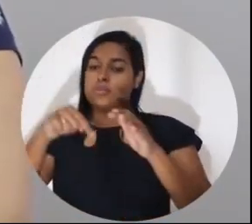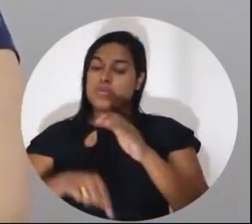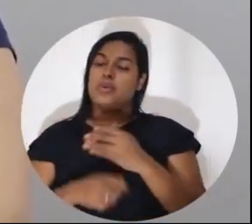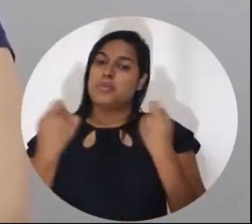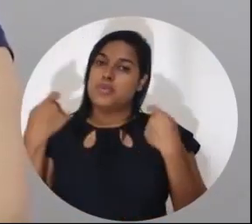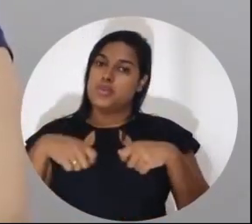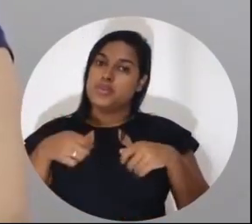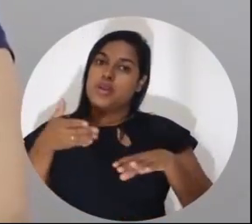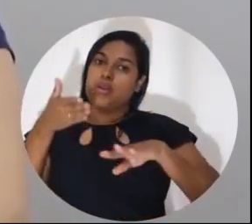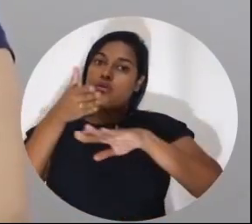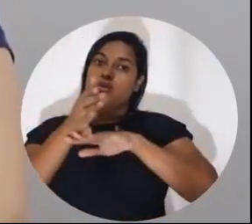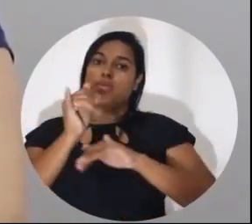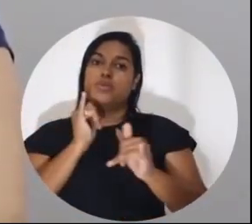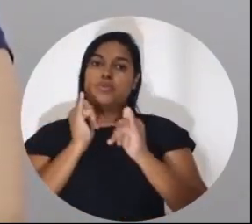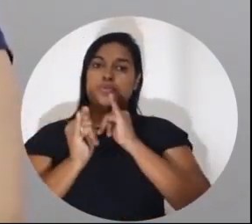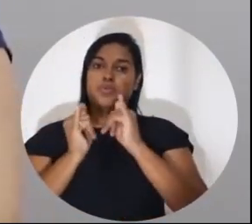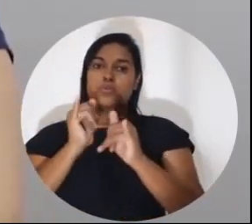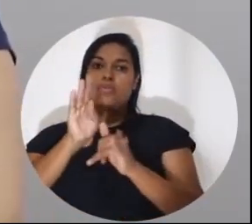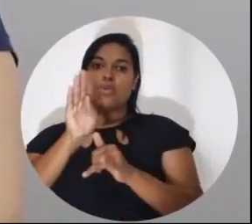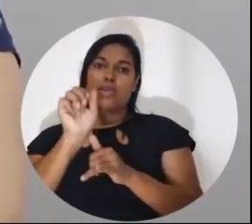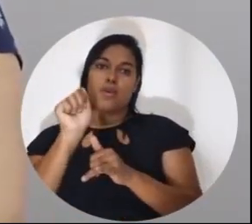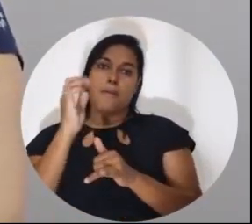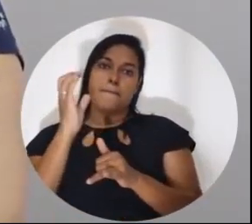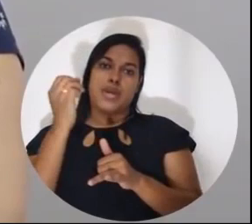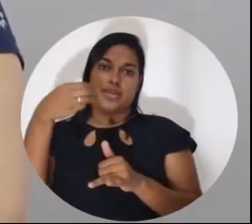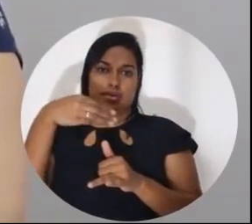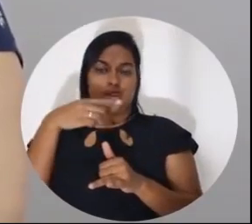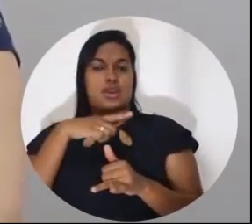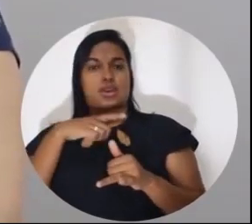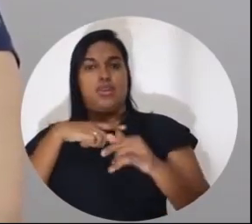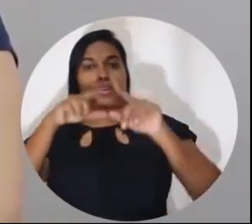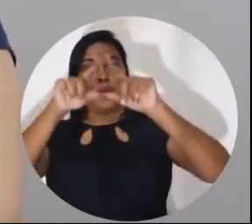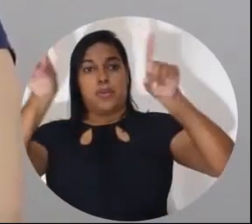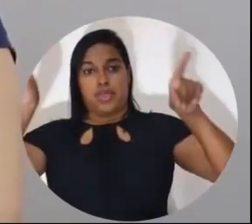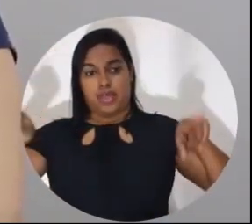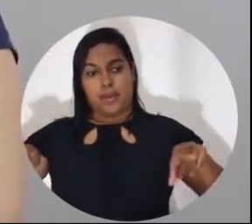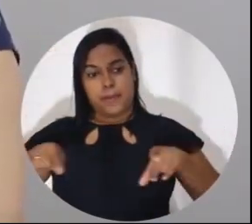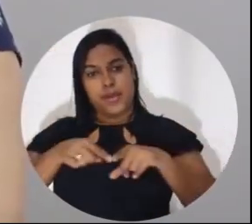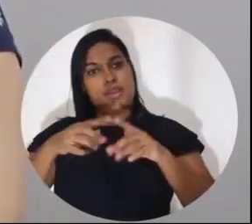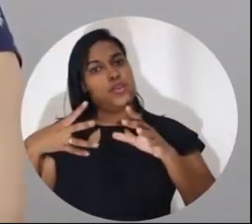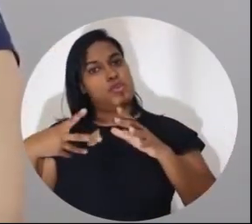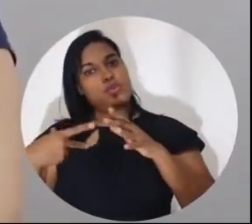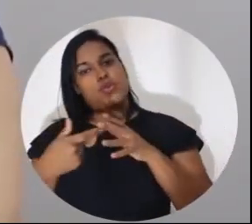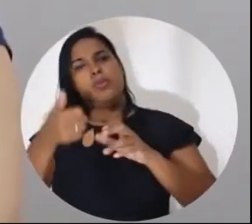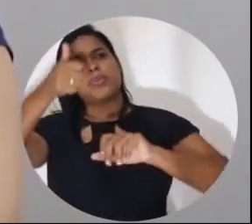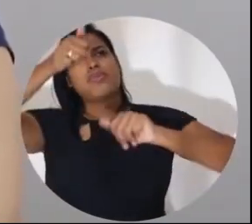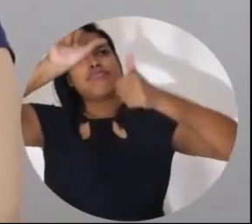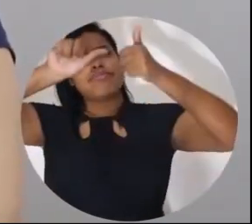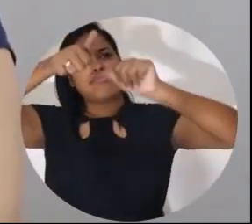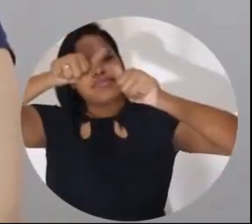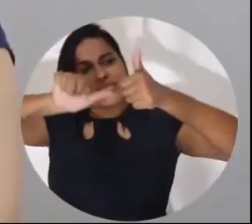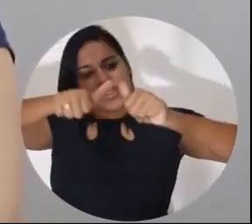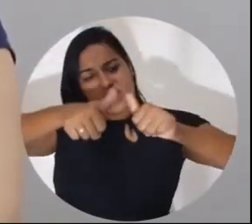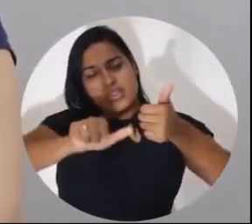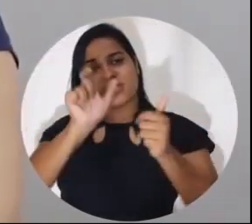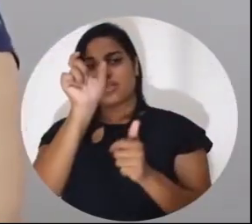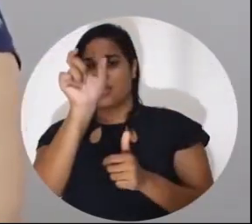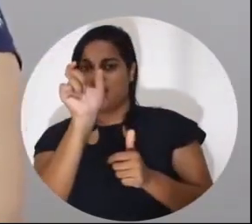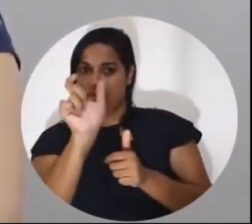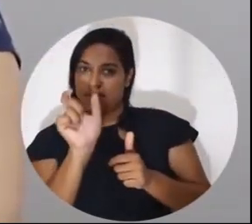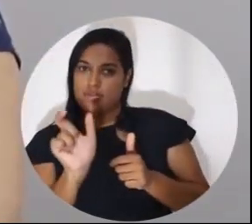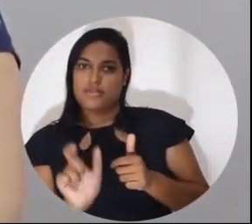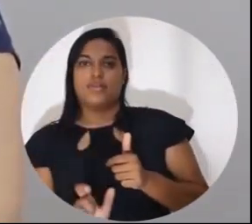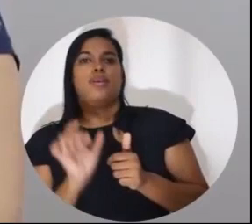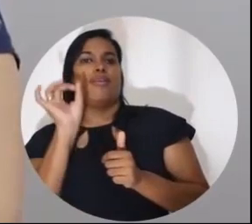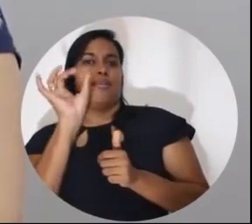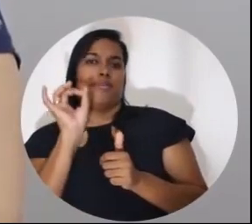terão que entrar lá no site do Banco Central, pegar uma tabela completa, tá, para analisar sigla por sigla dentro